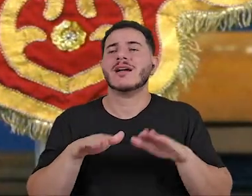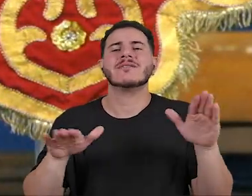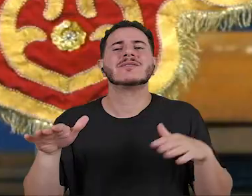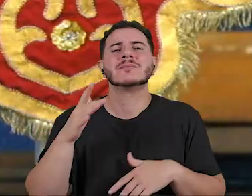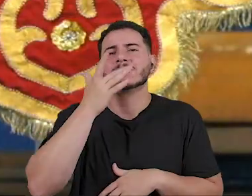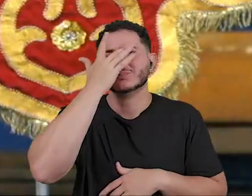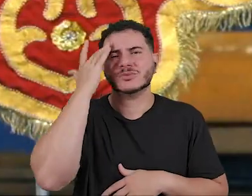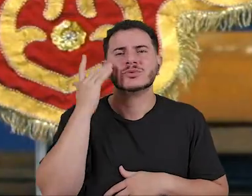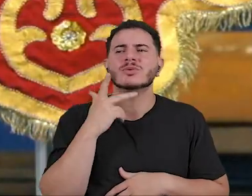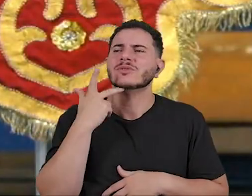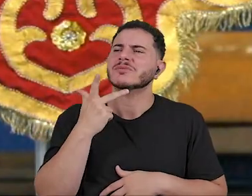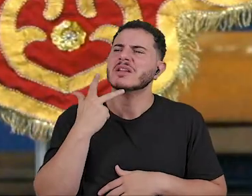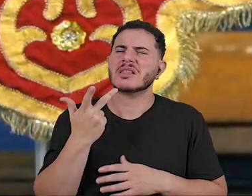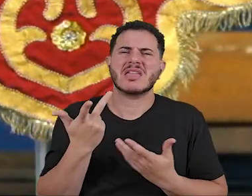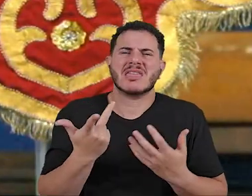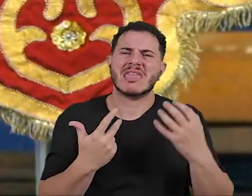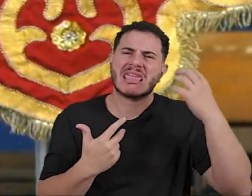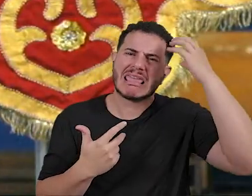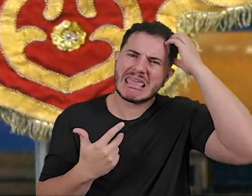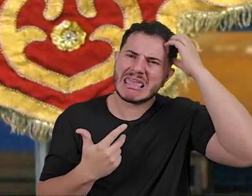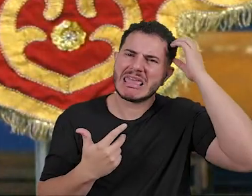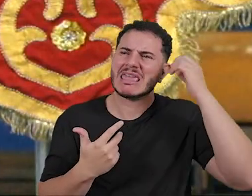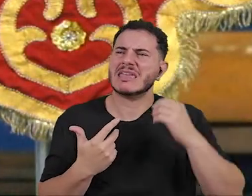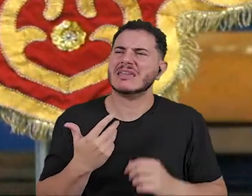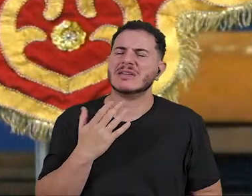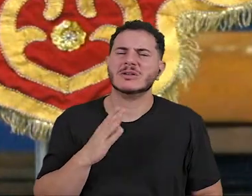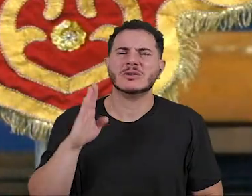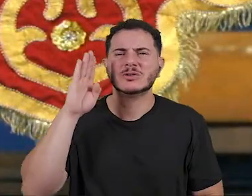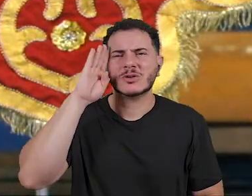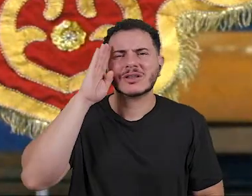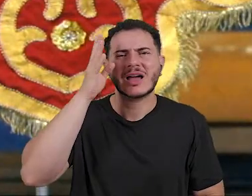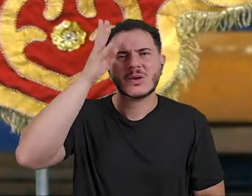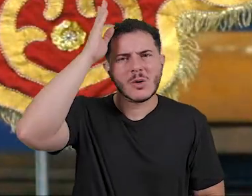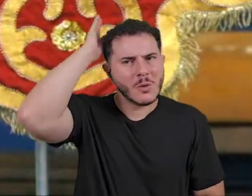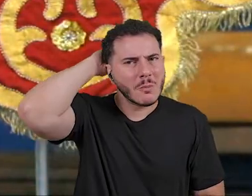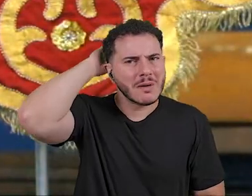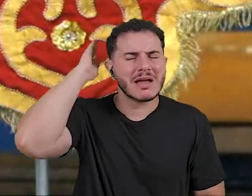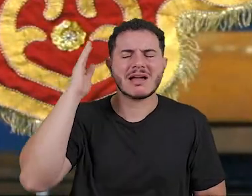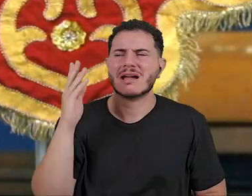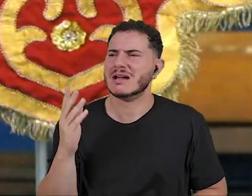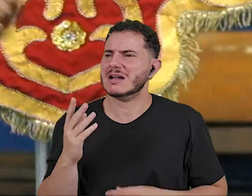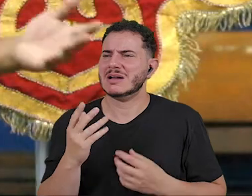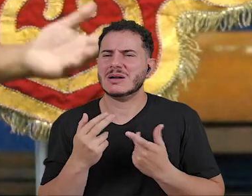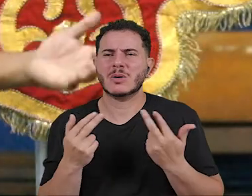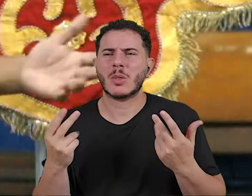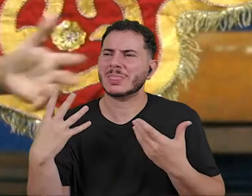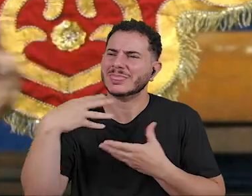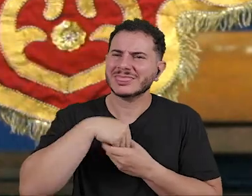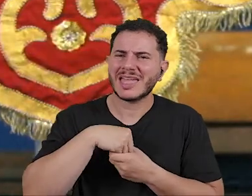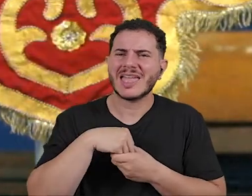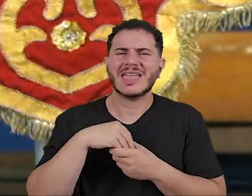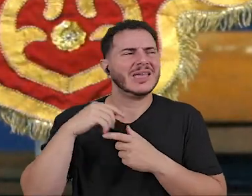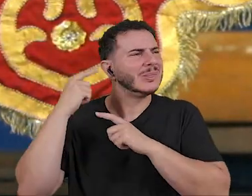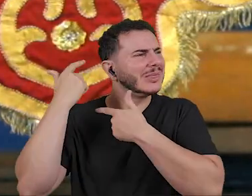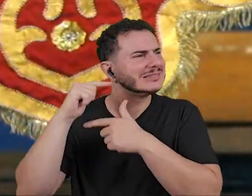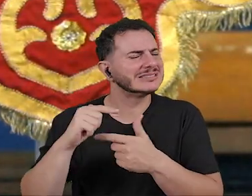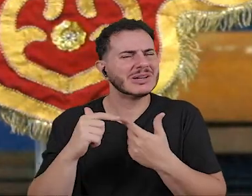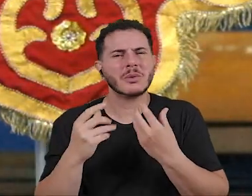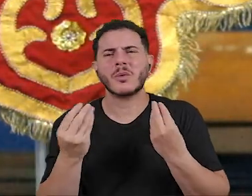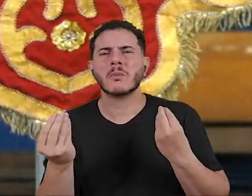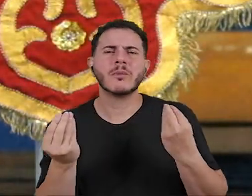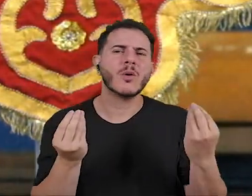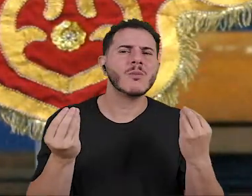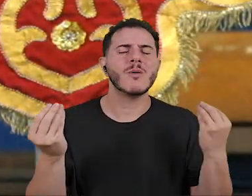romano, né, está dentro do maracatu e é tradição, né? Então, a prefeitura de Recife, finalzinho da